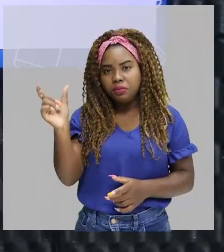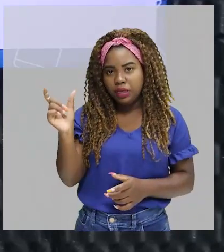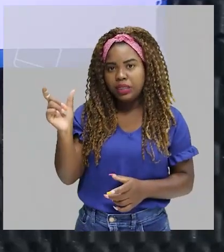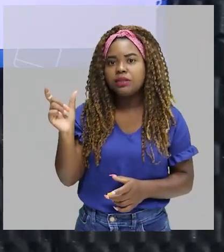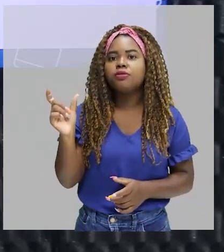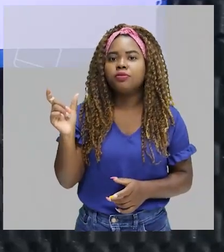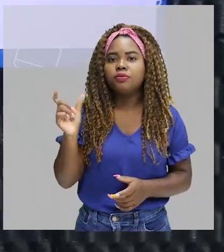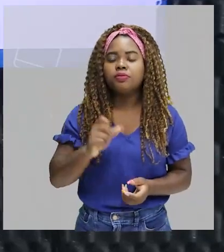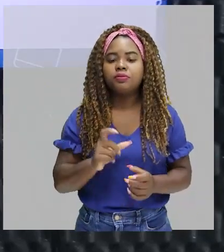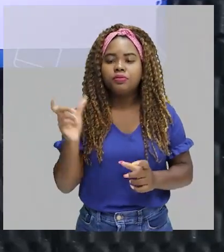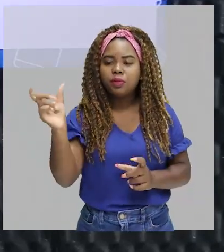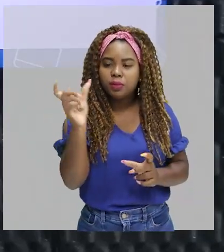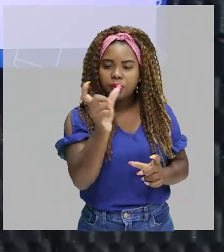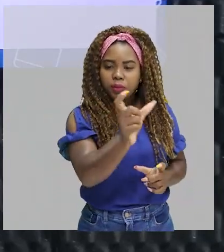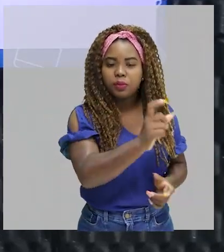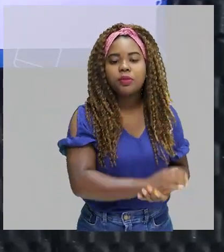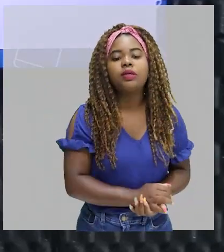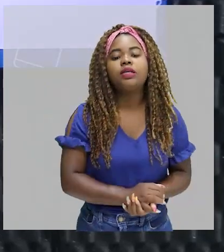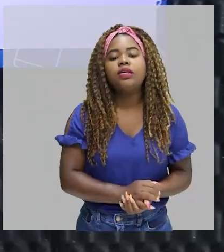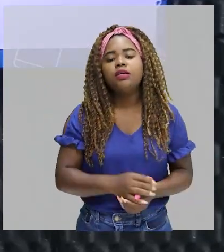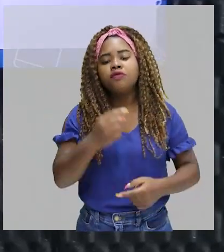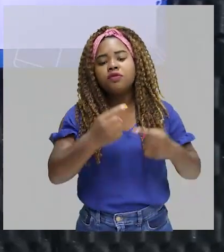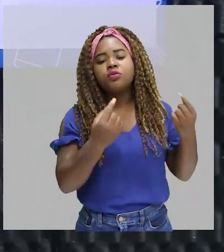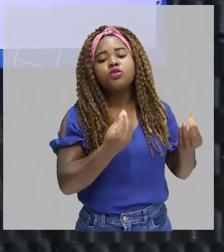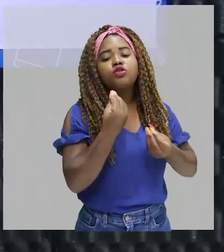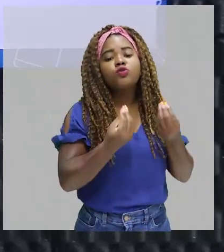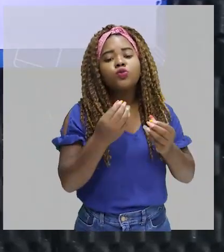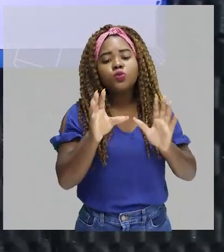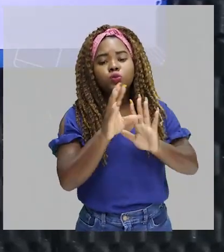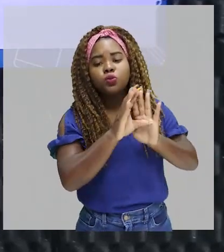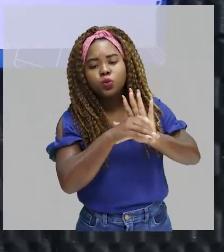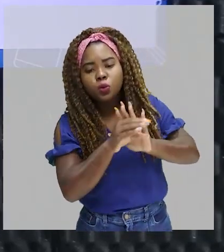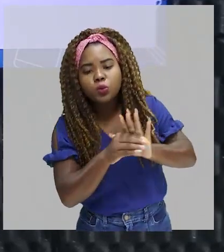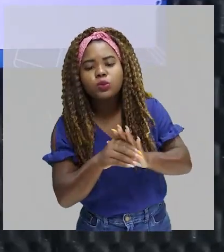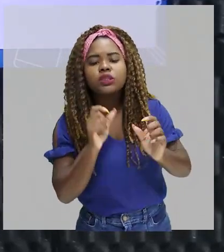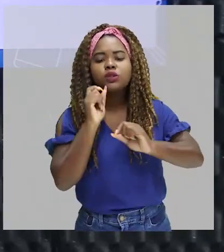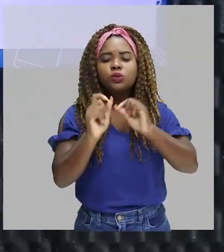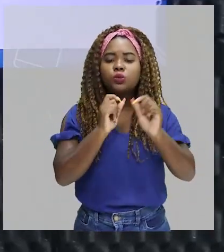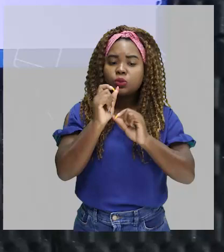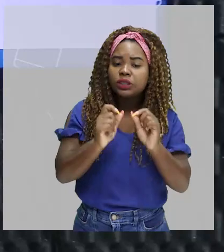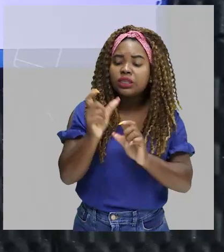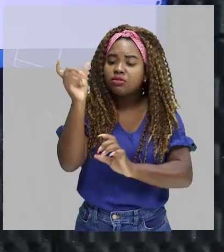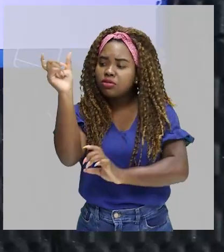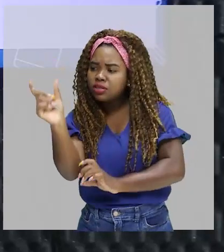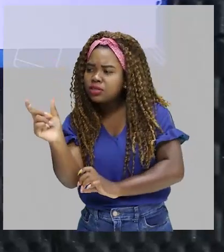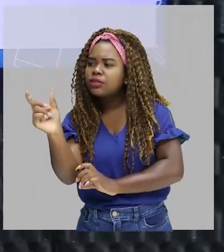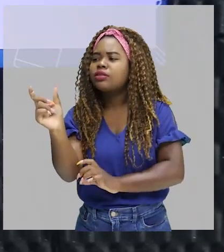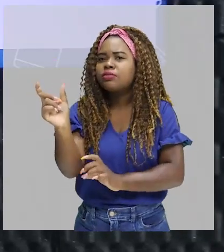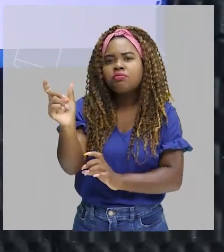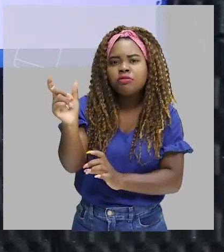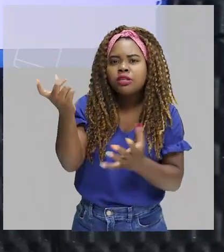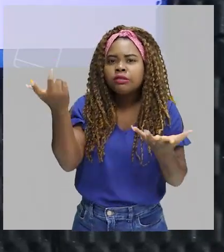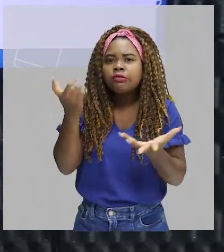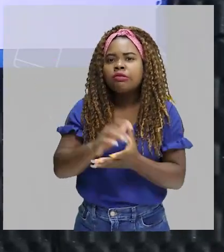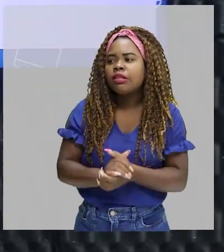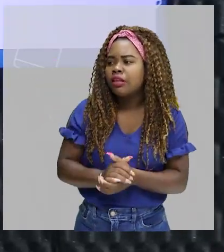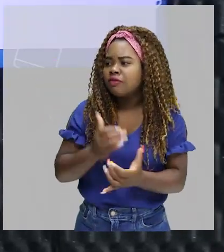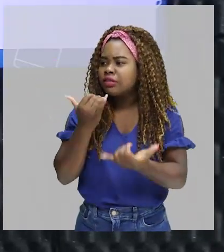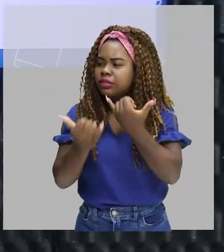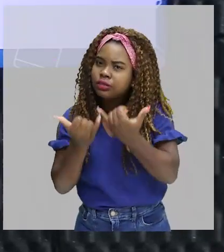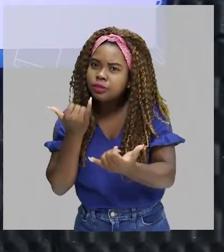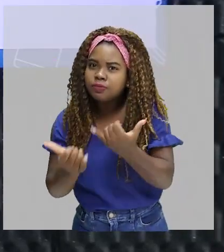transparentes. Aí sim, nós vamos discutir o que são esses false friends, que são as palavras falsas ou os